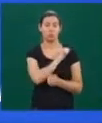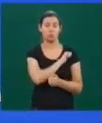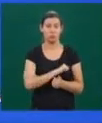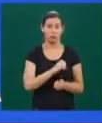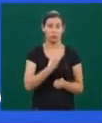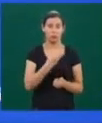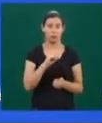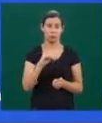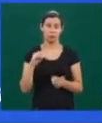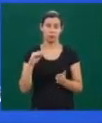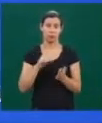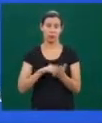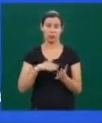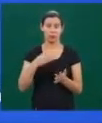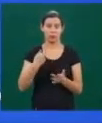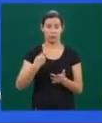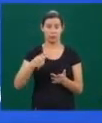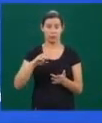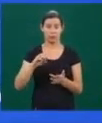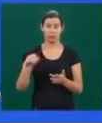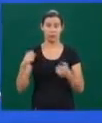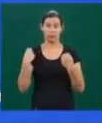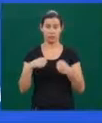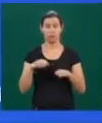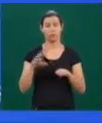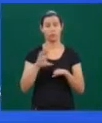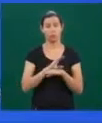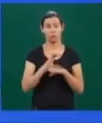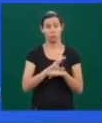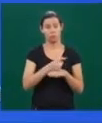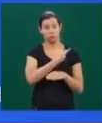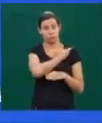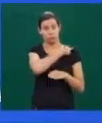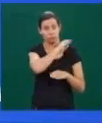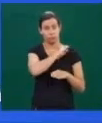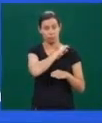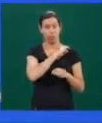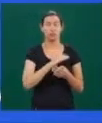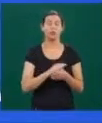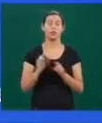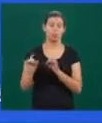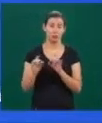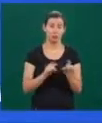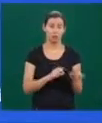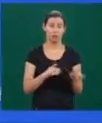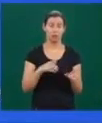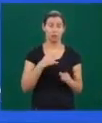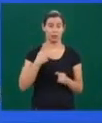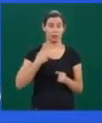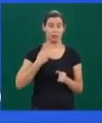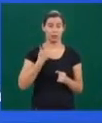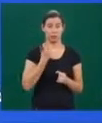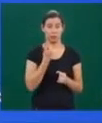transporte. É necessário cursar o ensino médio regular e ter pelo menos 16 anos. Enviar os currículos para